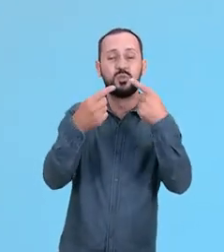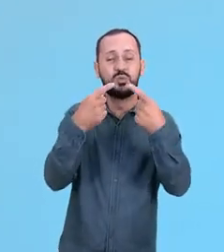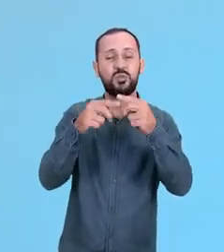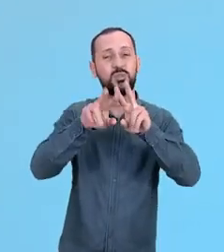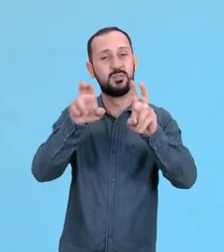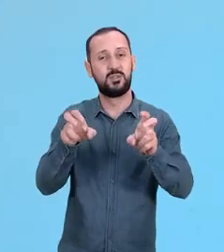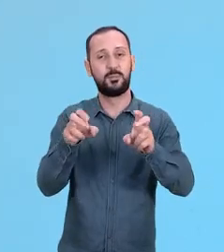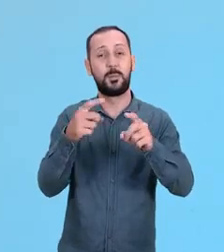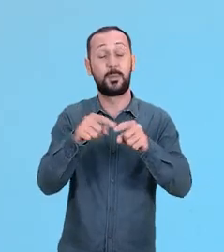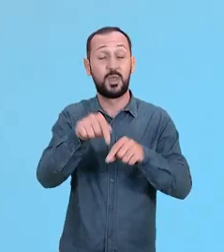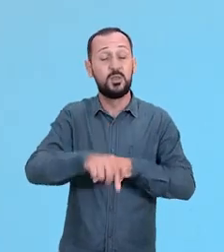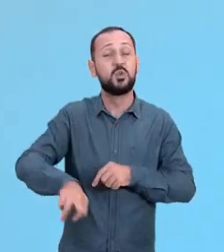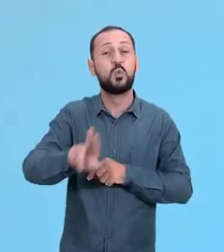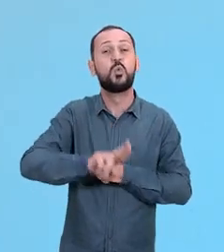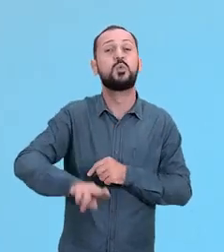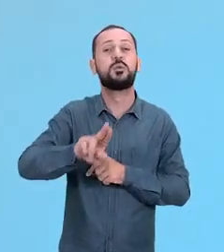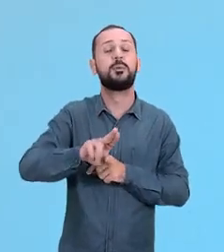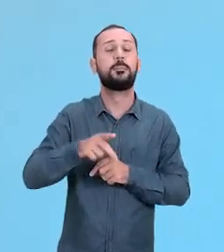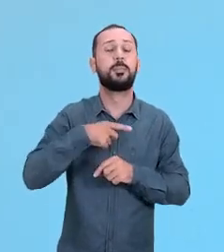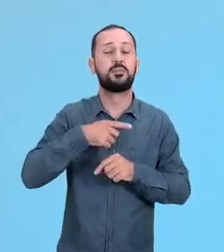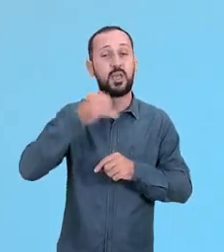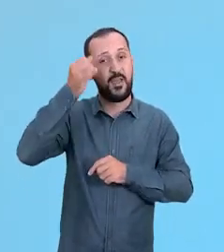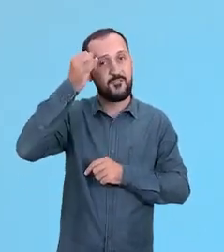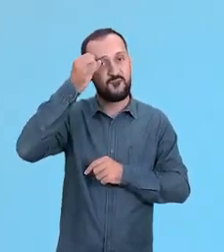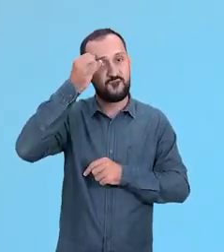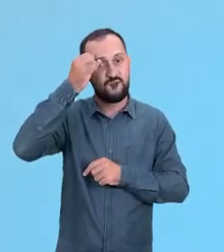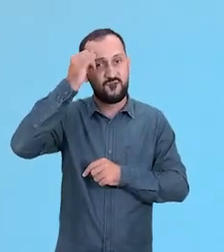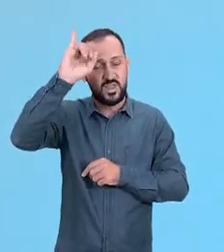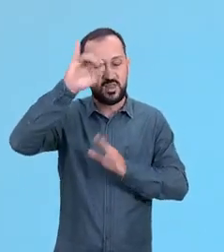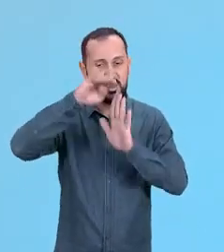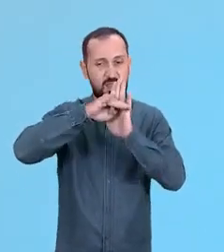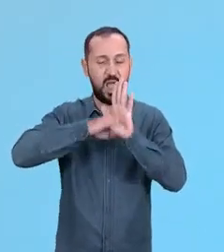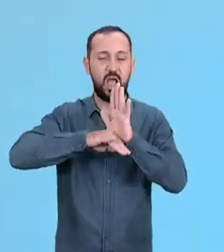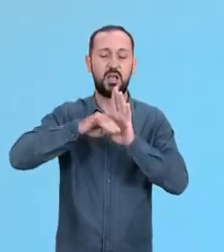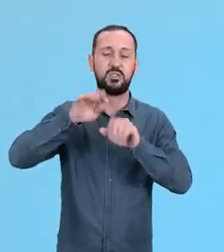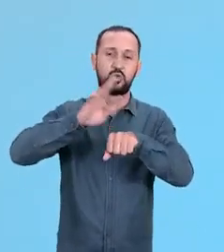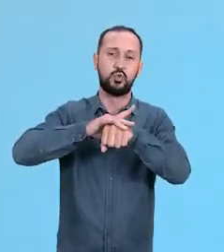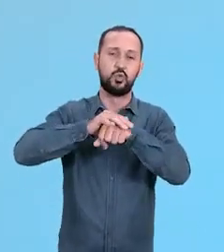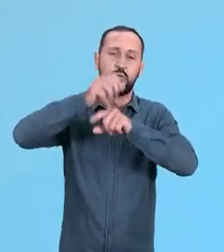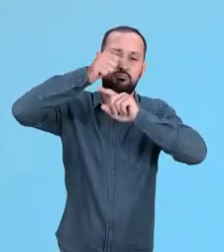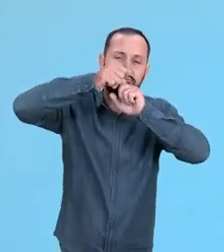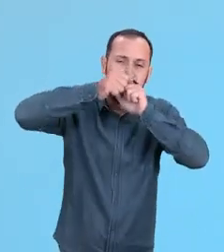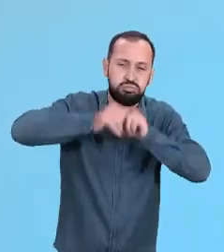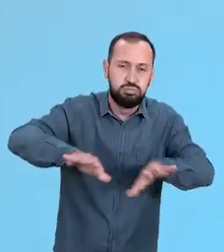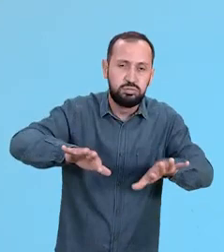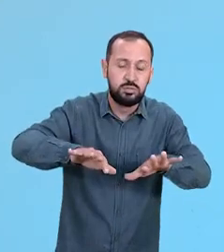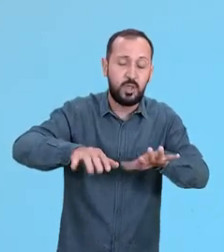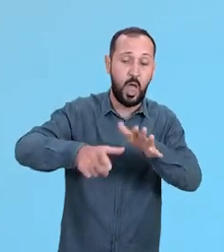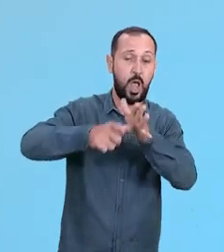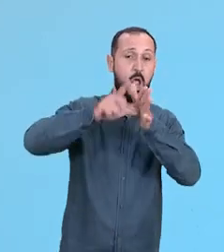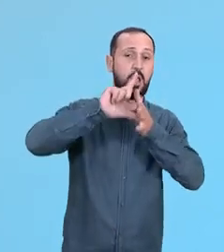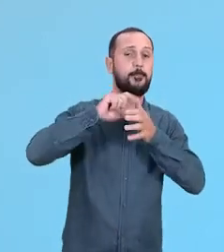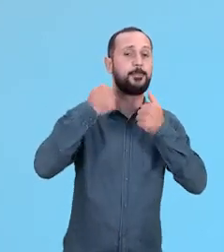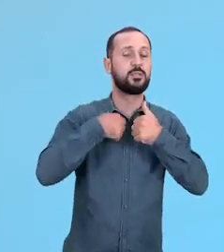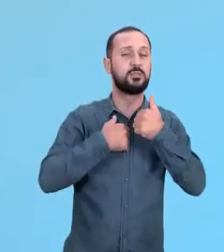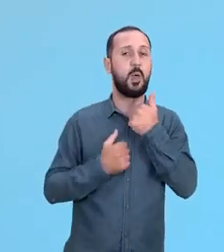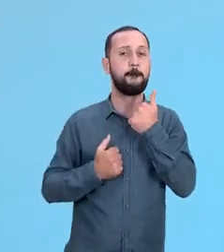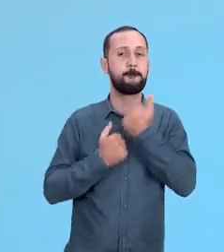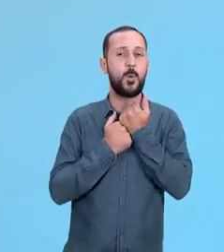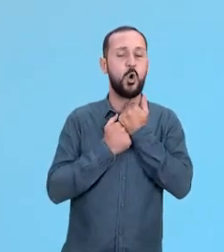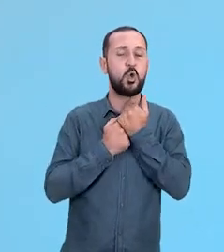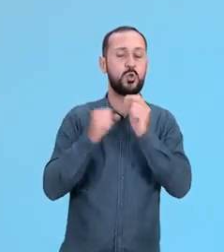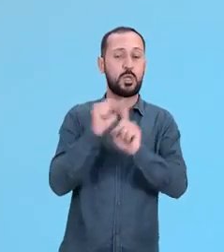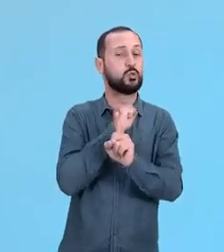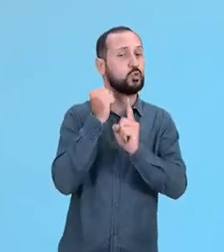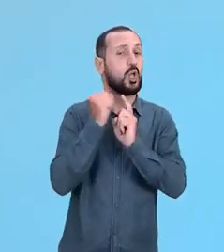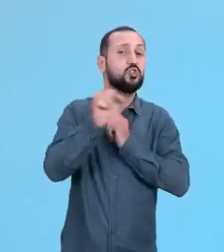grande instrumento para se combater essas epidemias, nós precisamos de apoio de